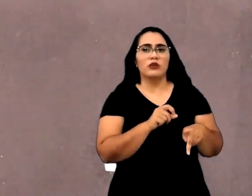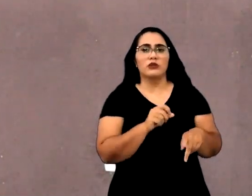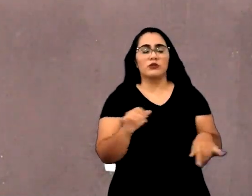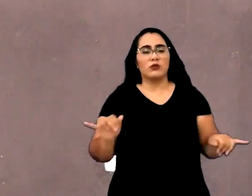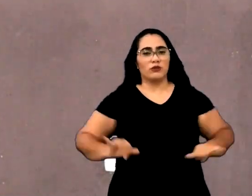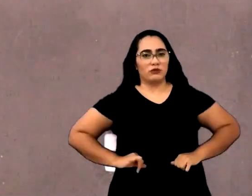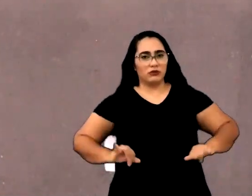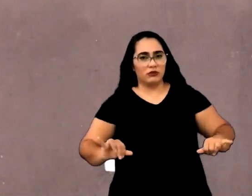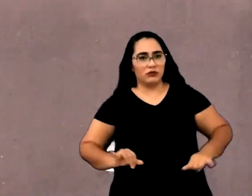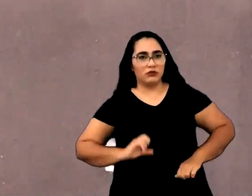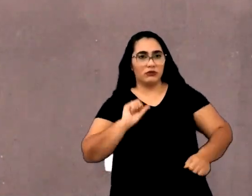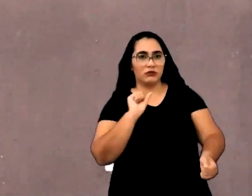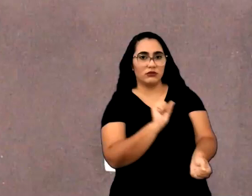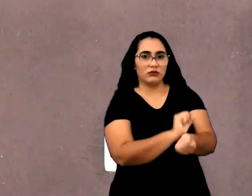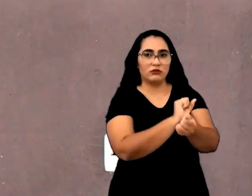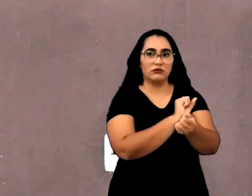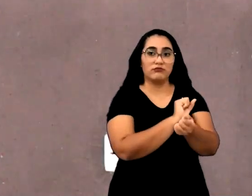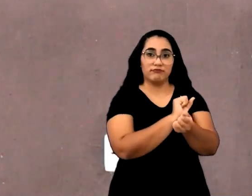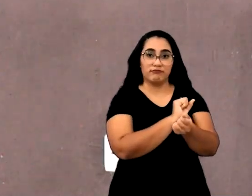pesado, escravo.